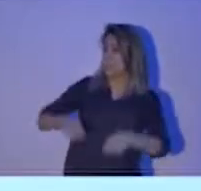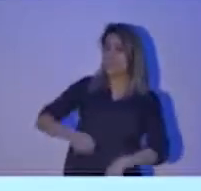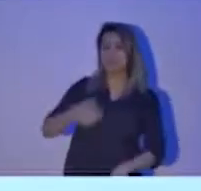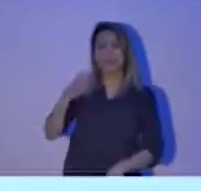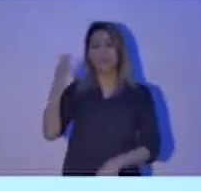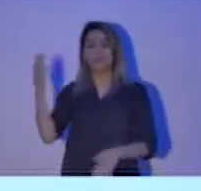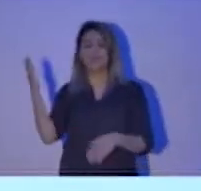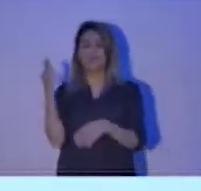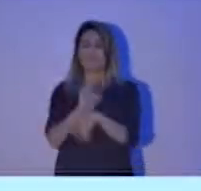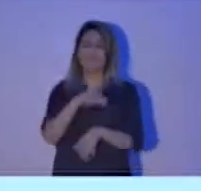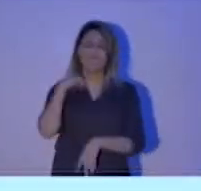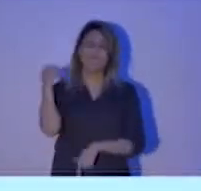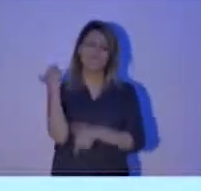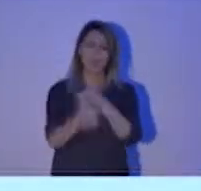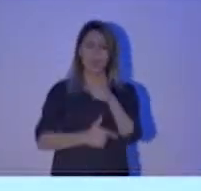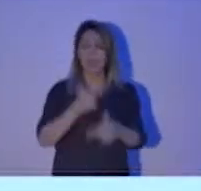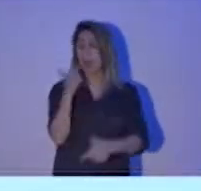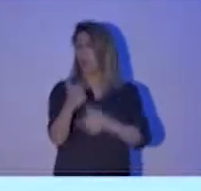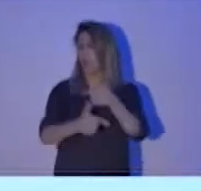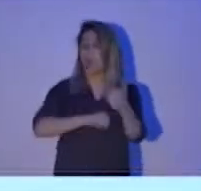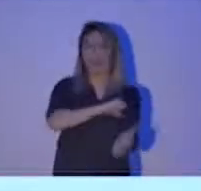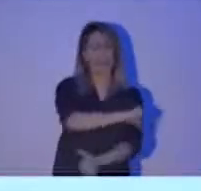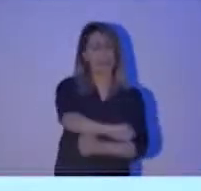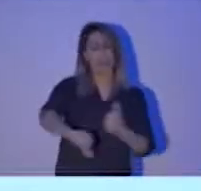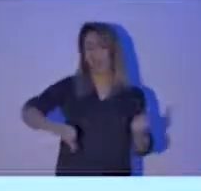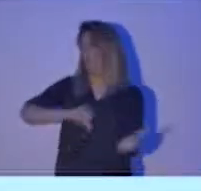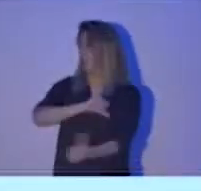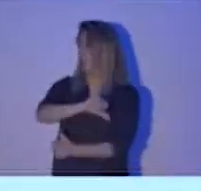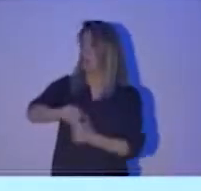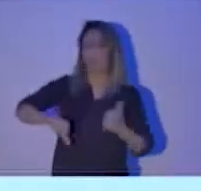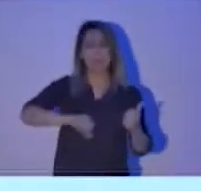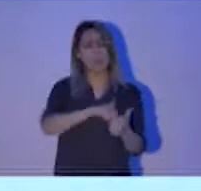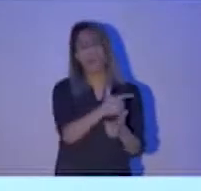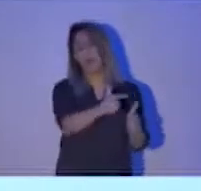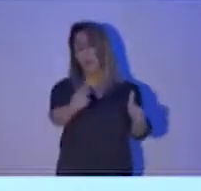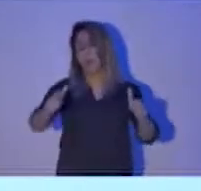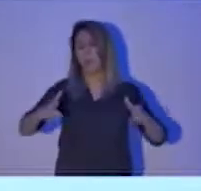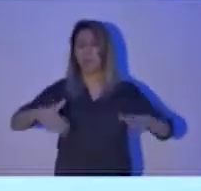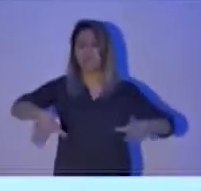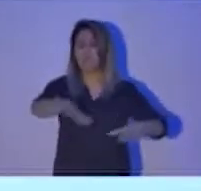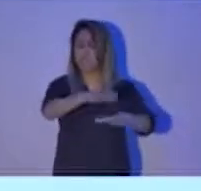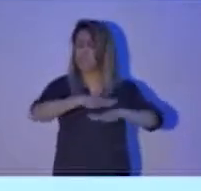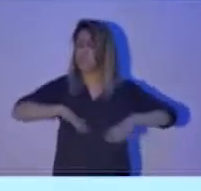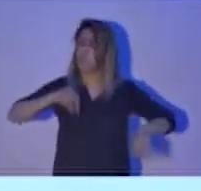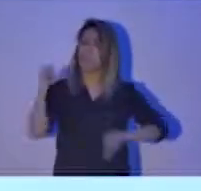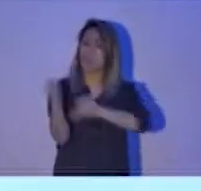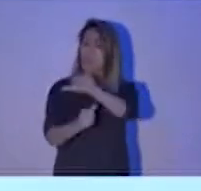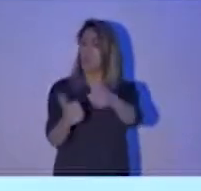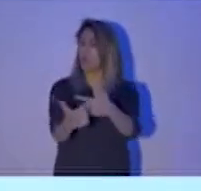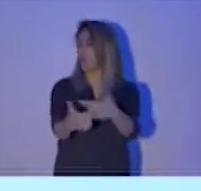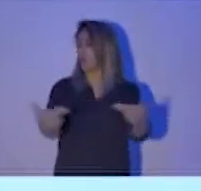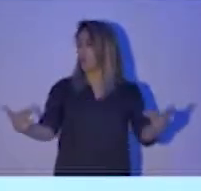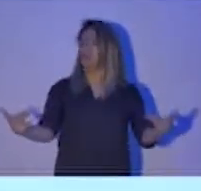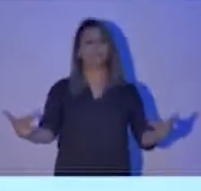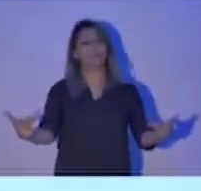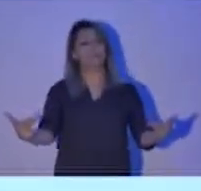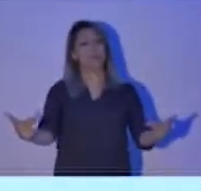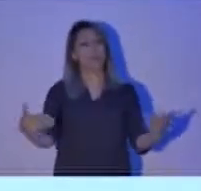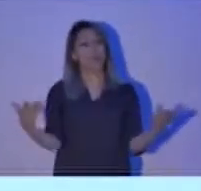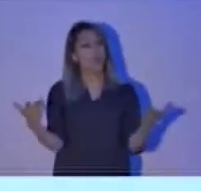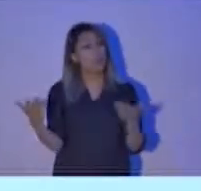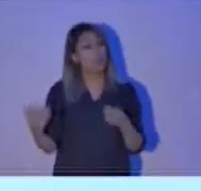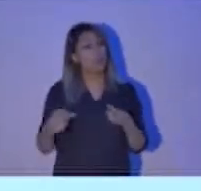seu espaço de onde ele está, independente hoje da situação. E eu vejo que nós temos duas